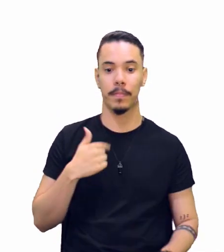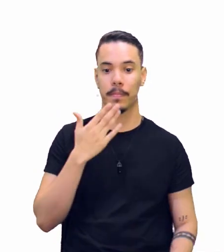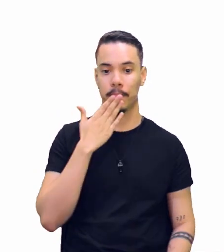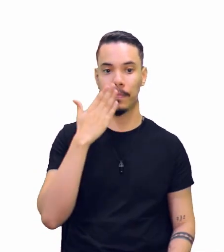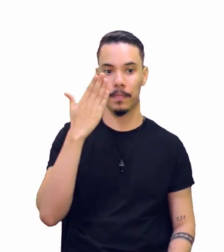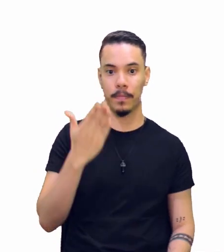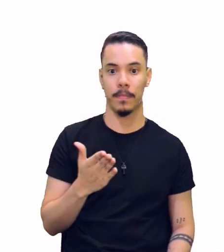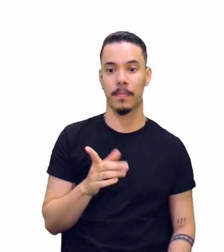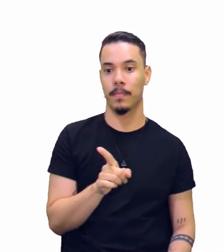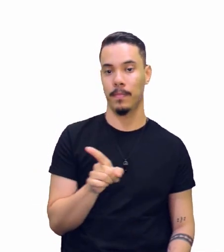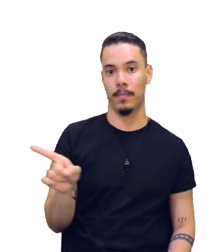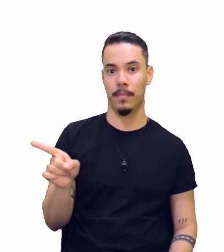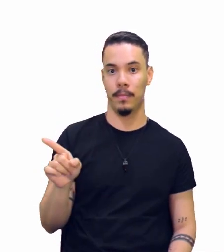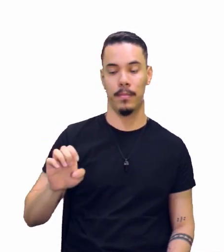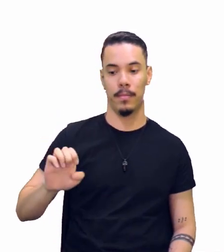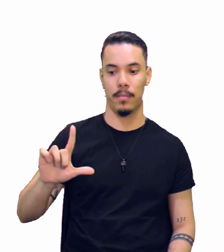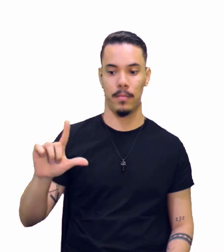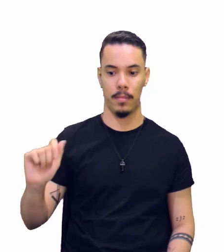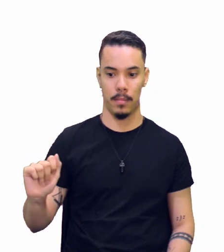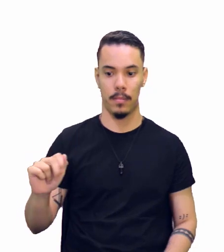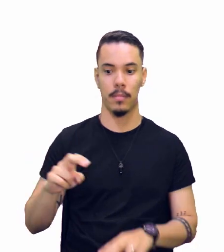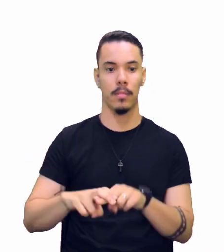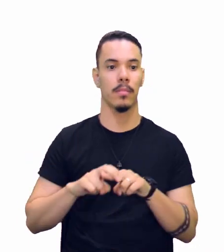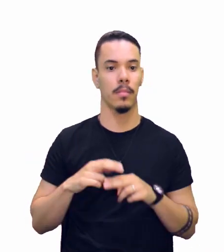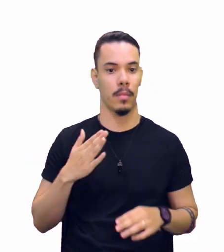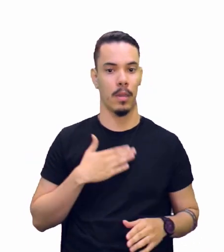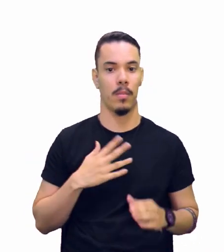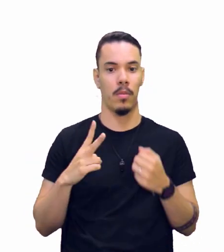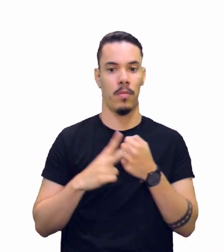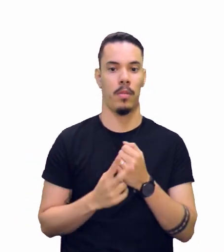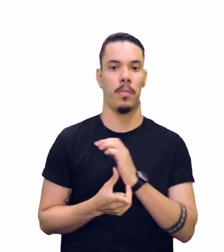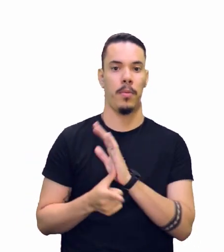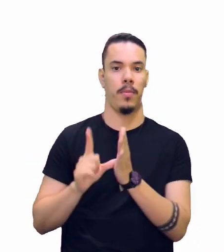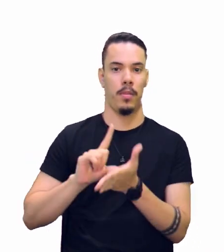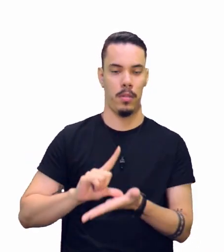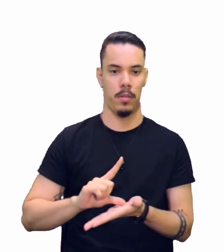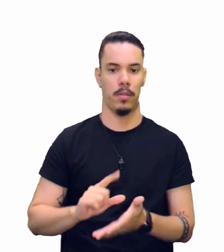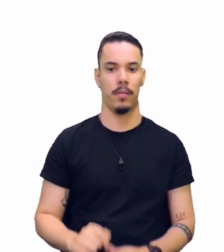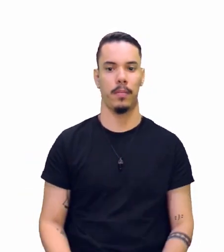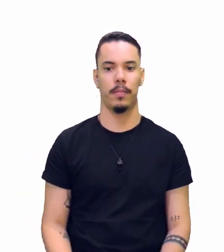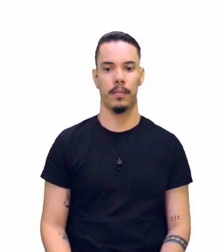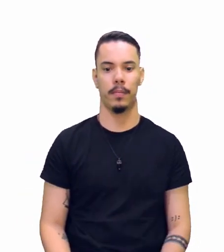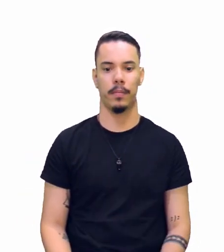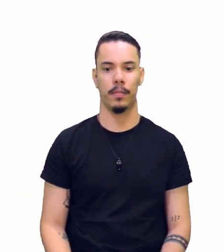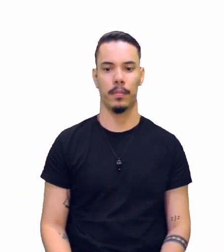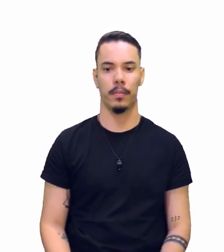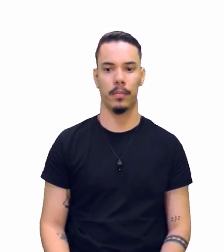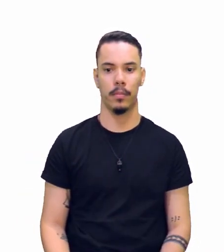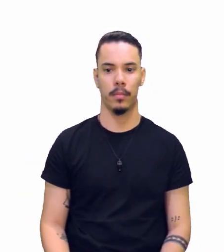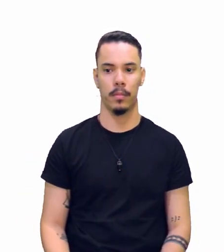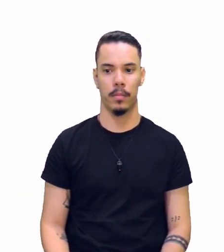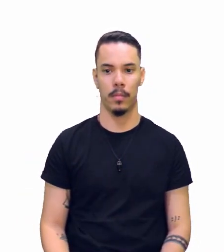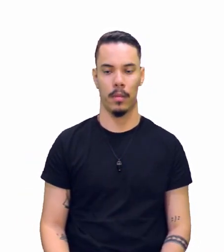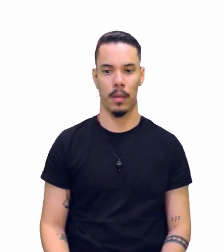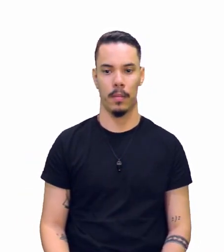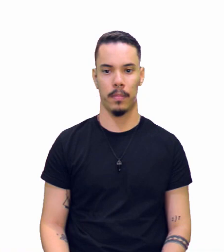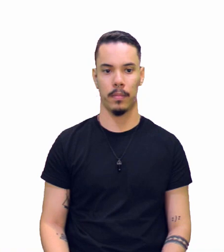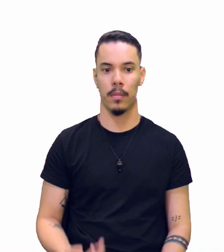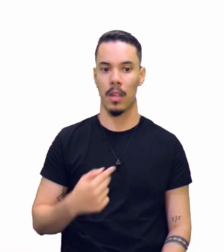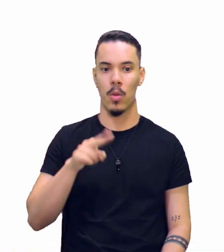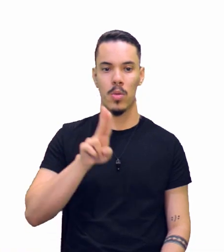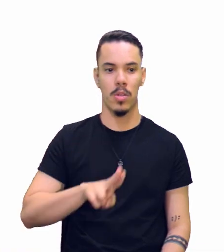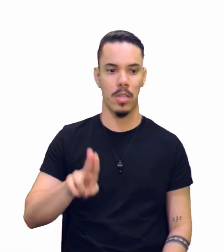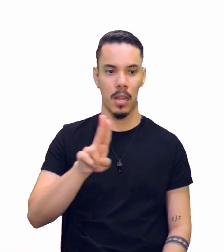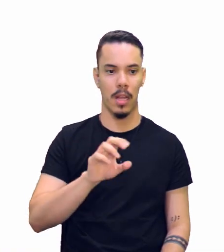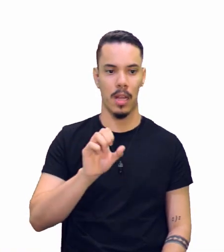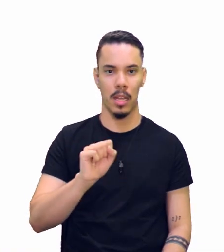para ela. Para ela, por isso que o meu verbo veio antes. Ask her. Não é ask she, eu não usaria